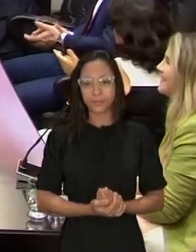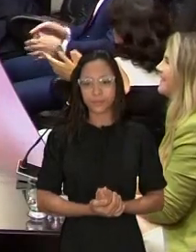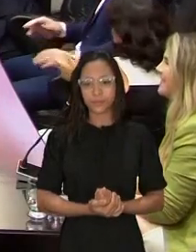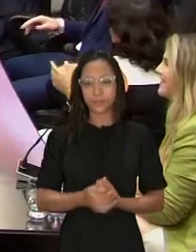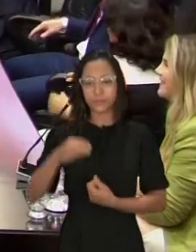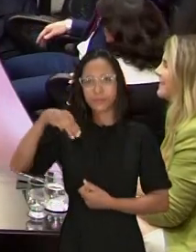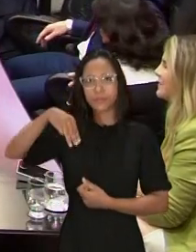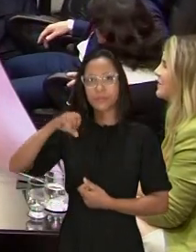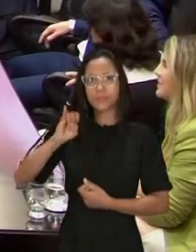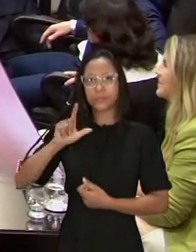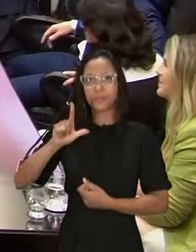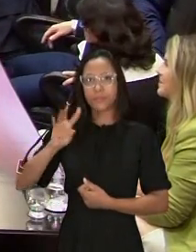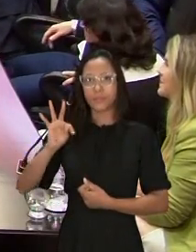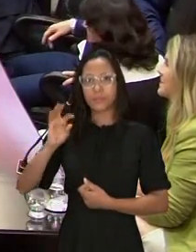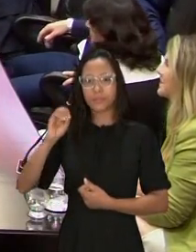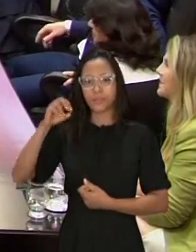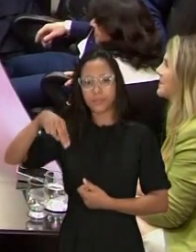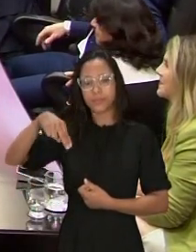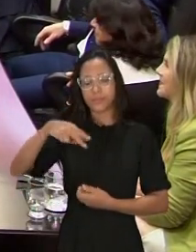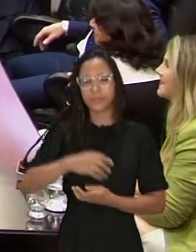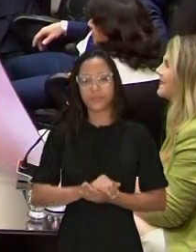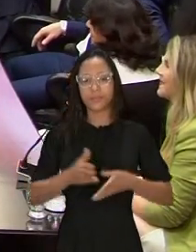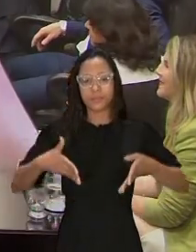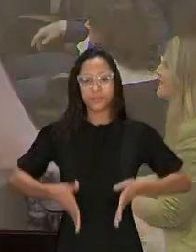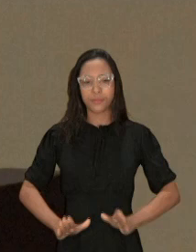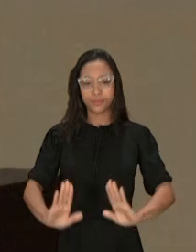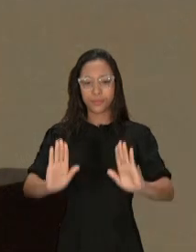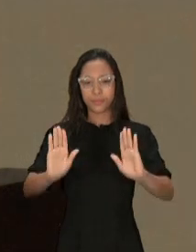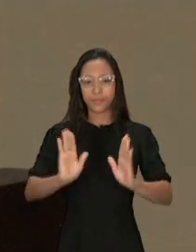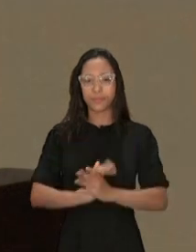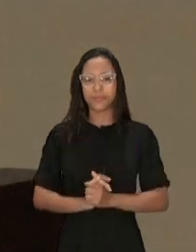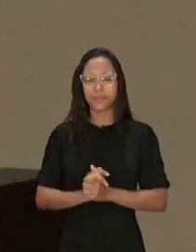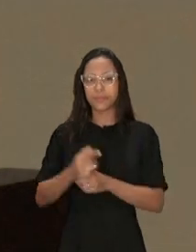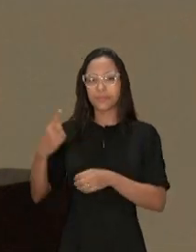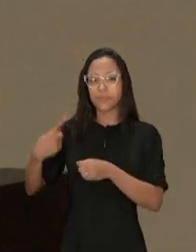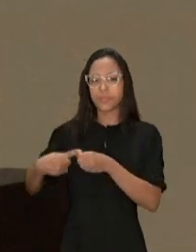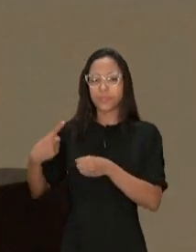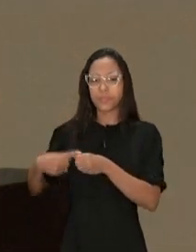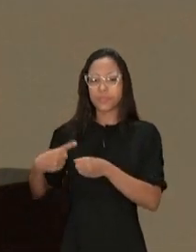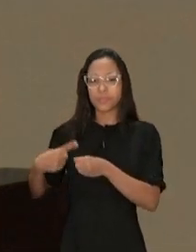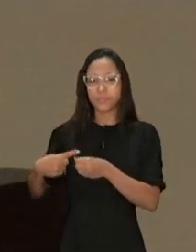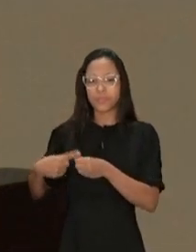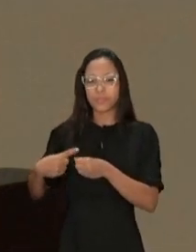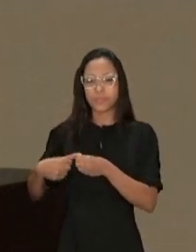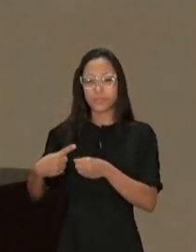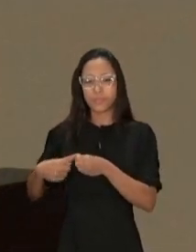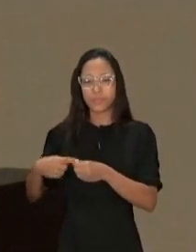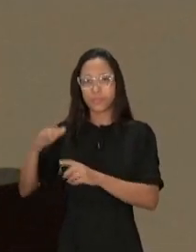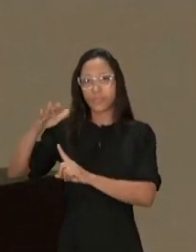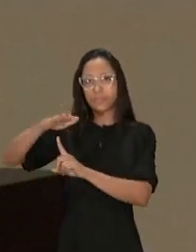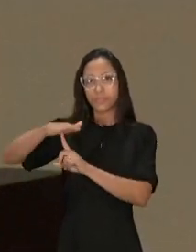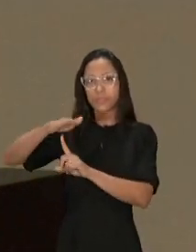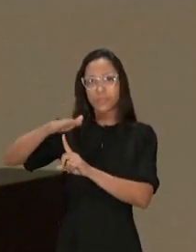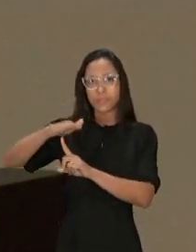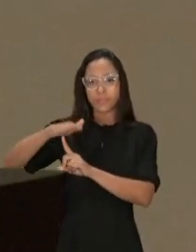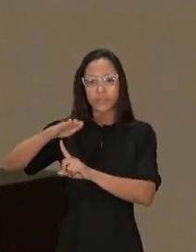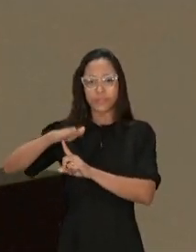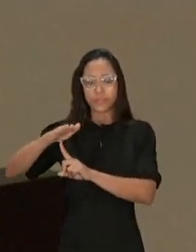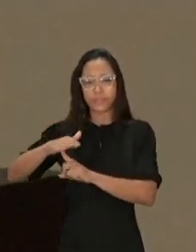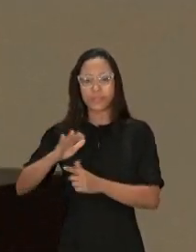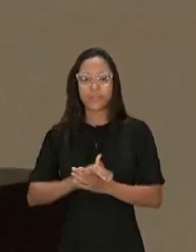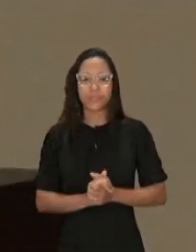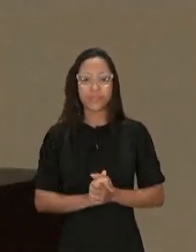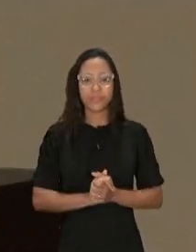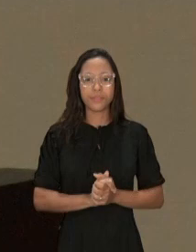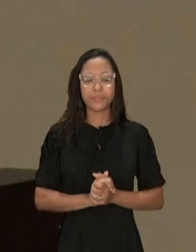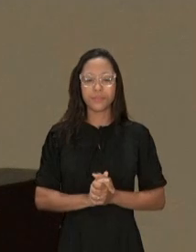Milton Pascoal Pichinin. Nasceu no distrito de Sete Ilhas, município de Sertanópolis, no Paraná. Trabalhou em feira